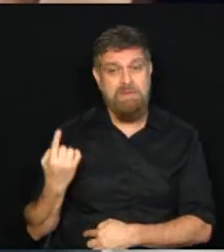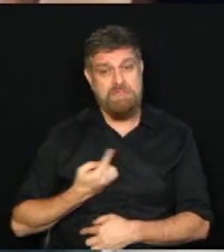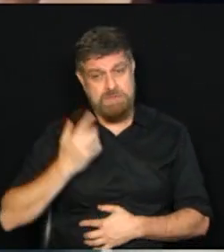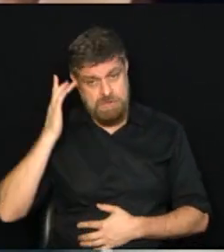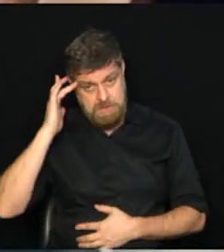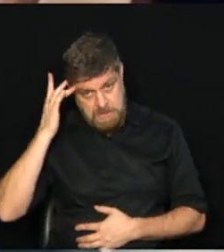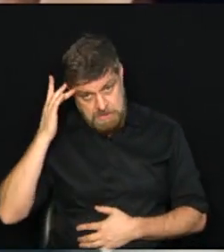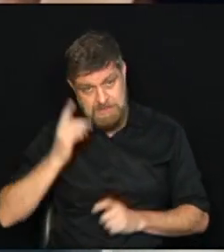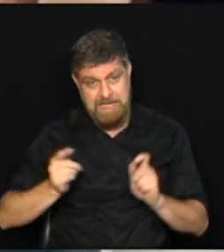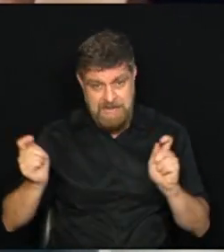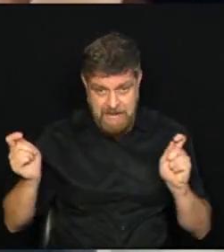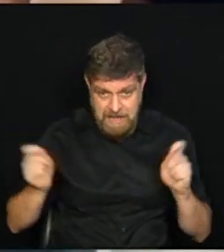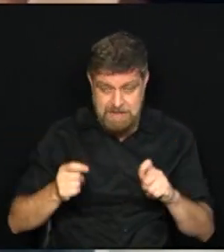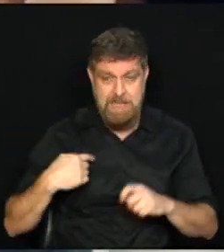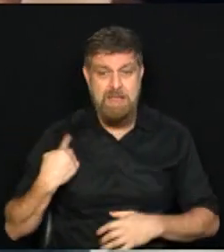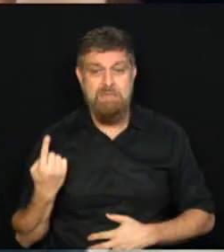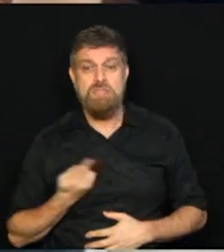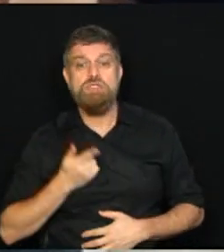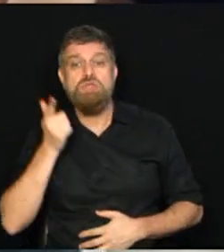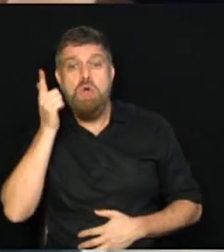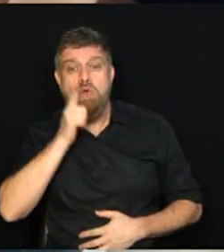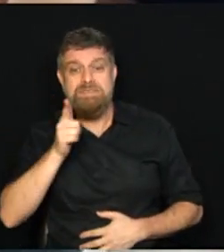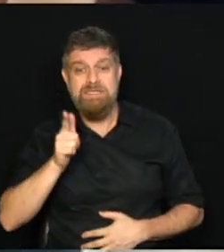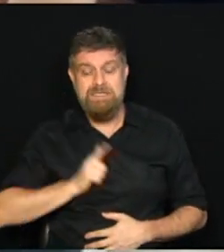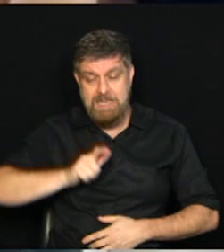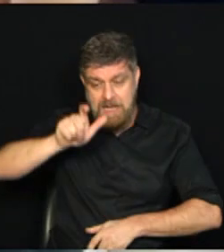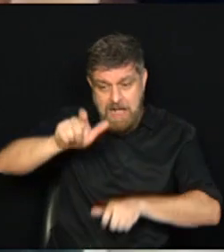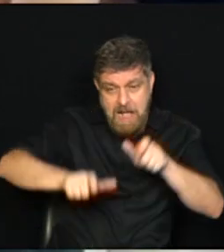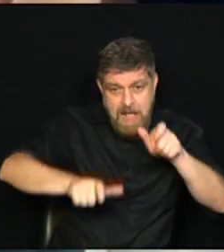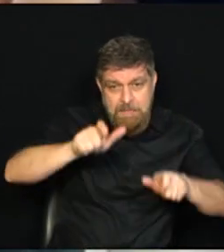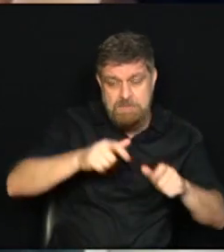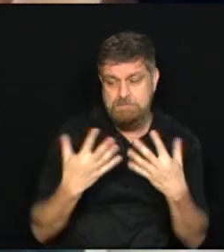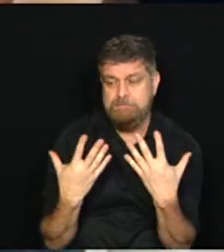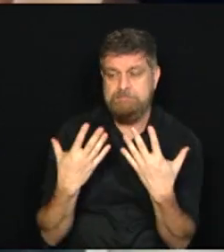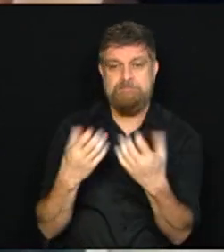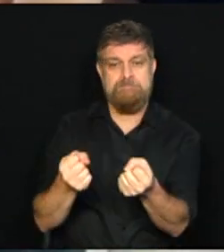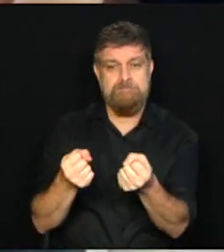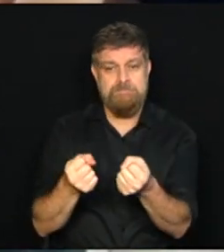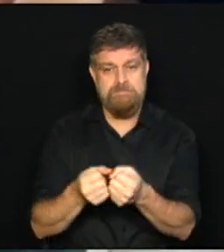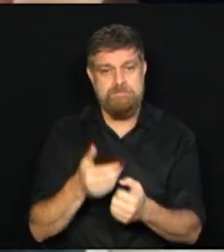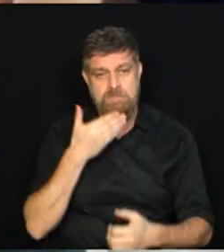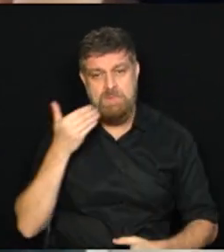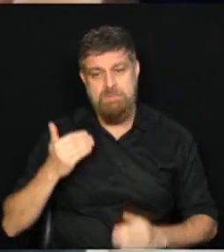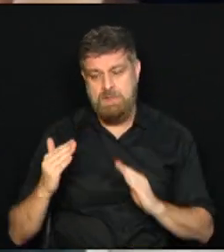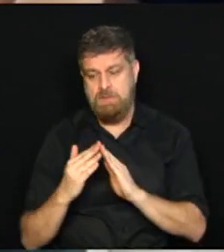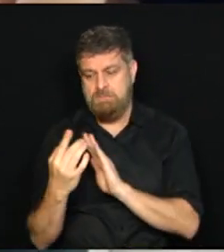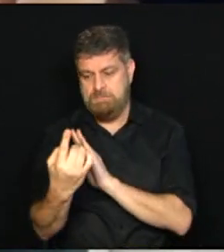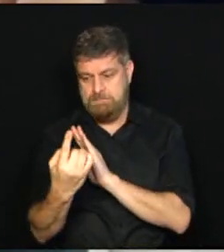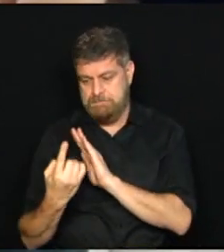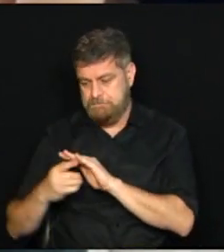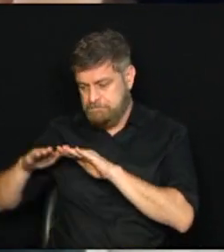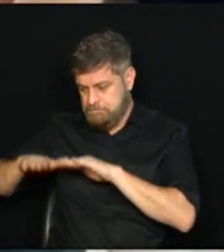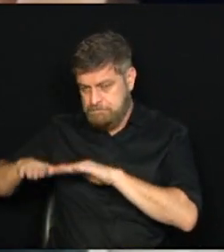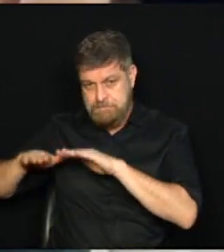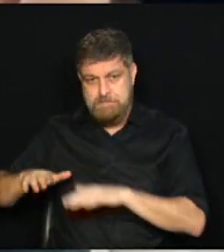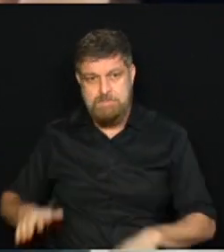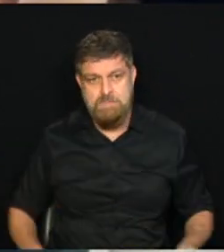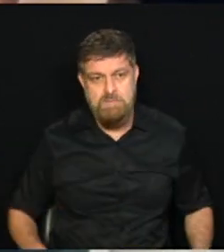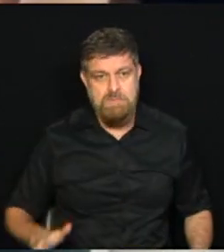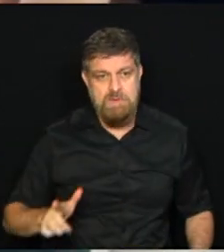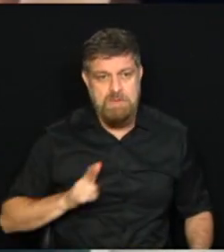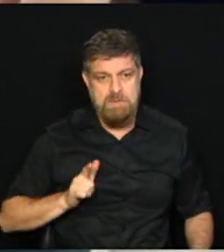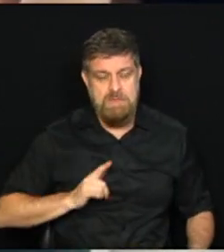que pode ser uma possibilidade das pessoas aderirem mais ao isolamento. Existe um cansaço